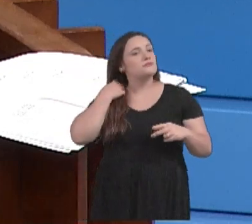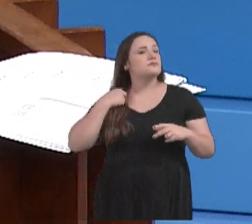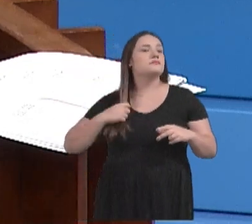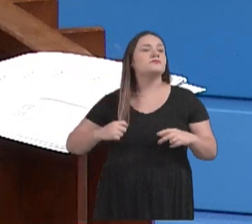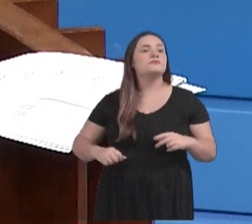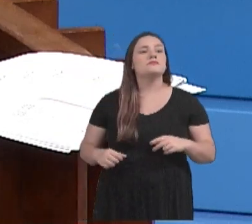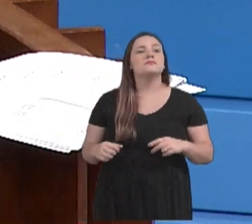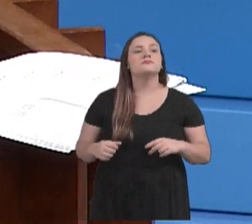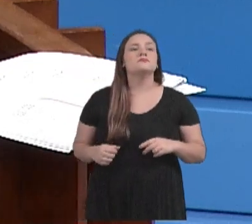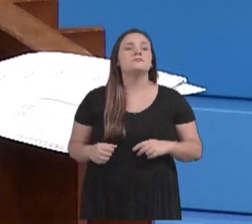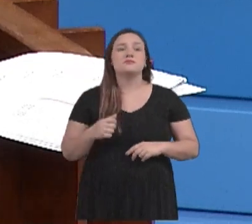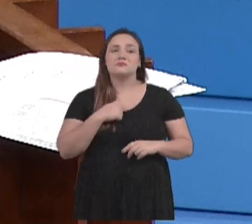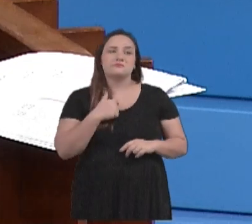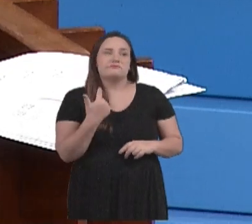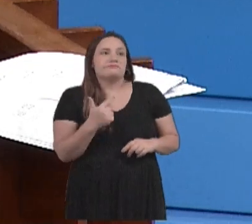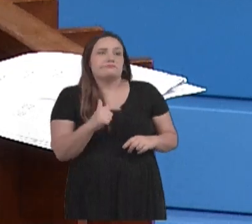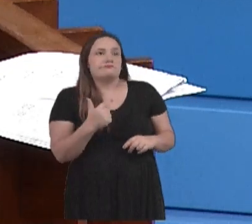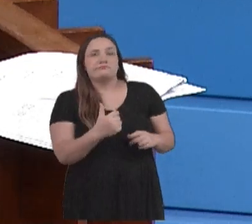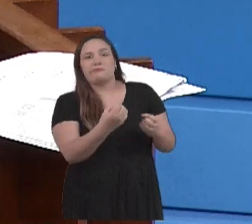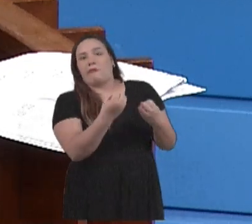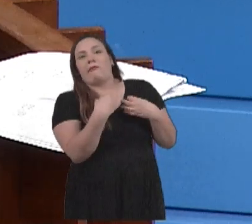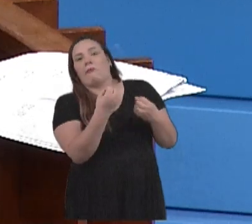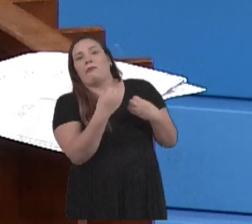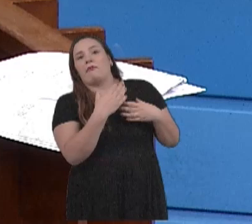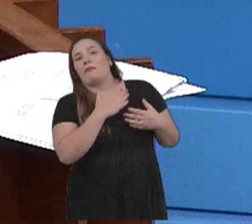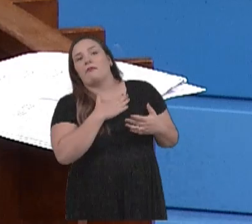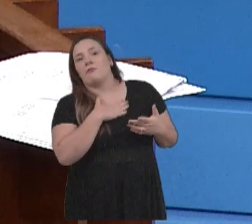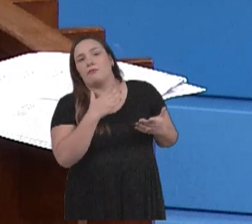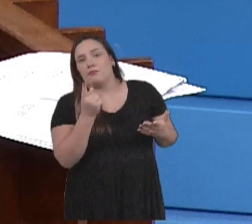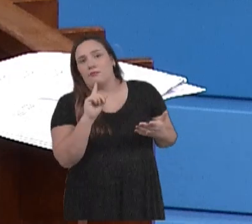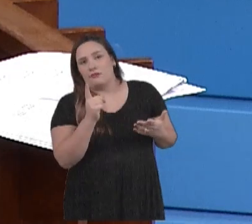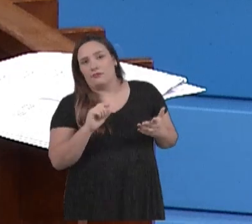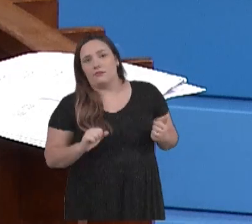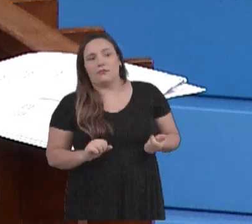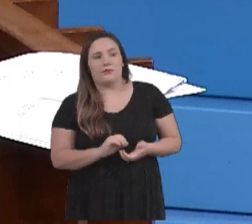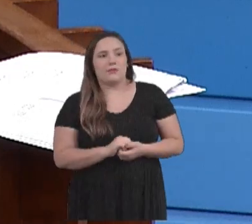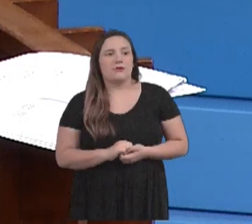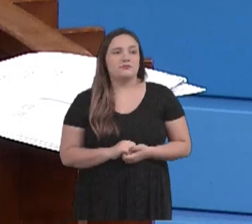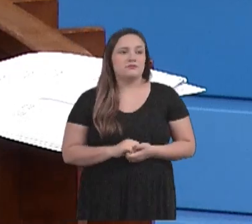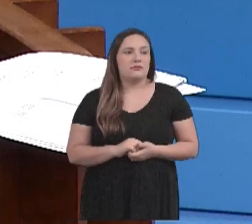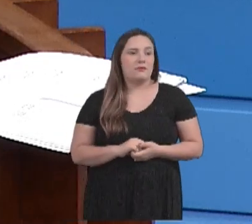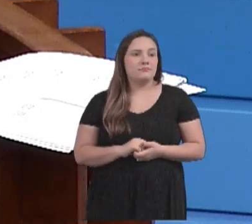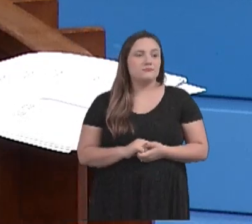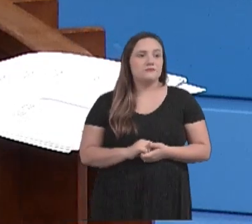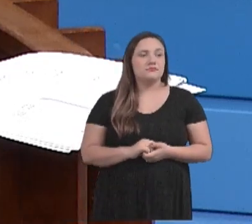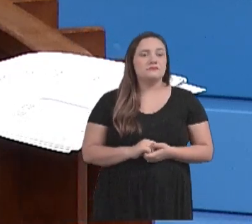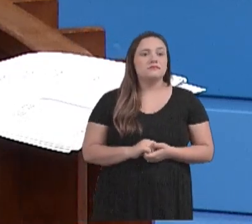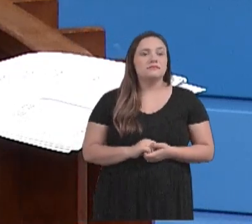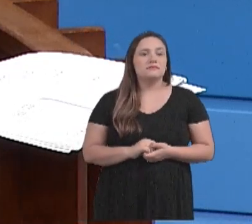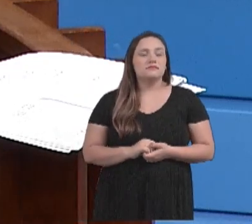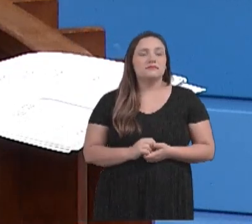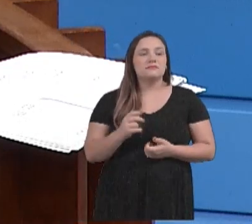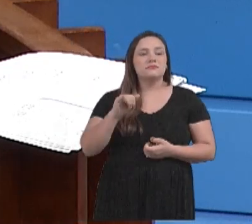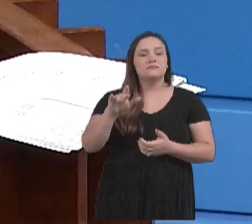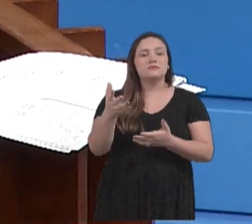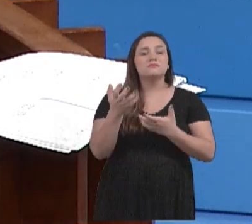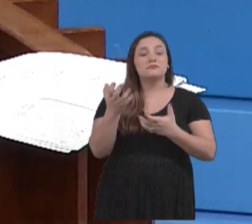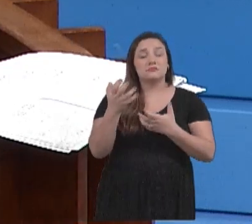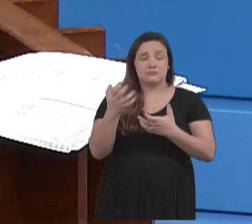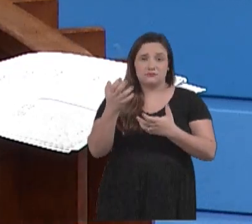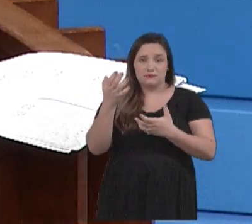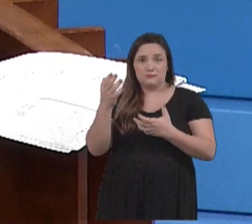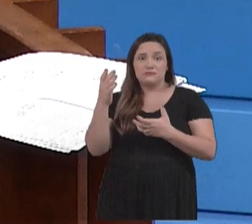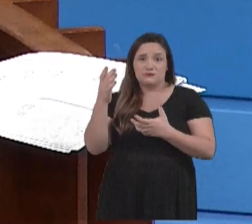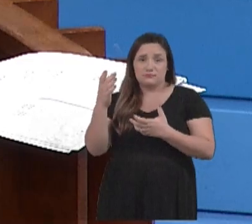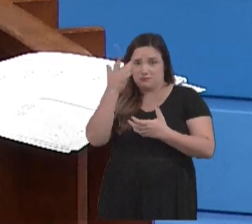estou aqui para receber aula de ninguém. Quando eu quero aula, eu vou atrás do Londres Machado para me dar aula,